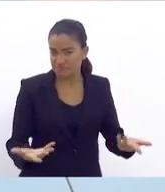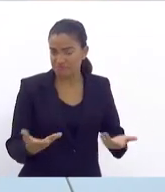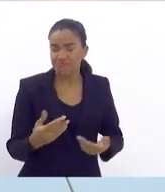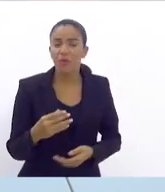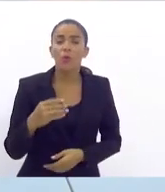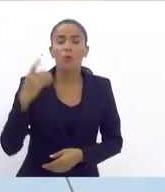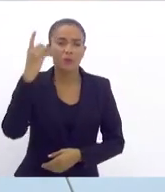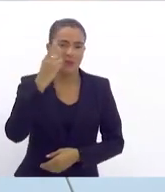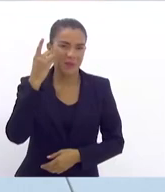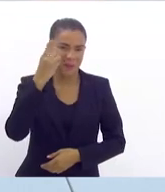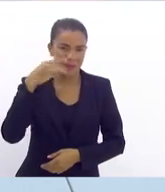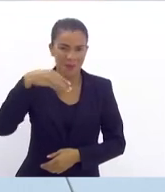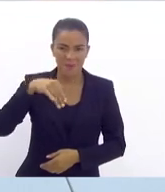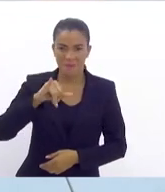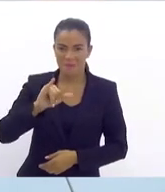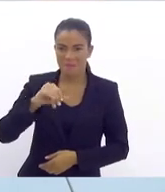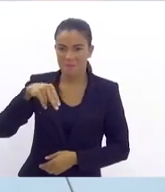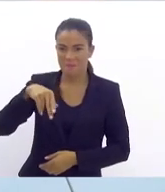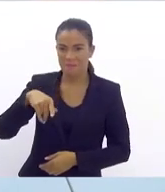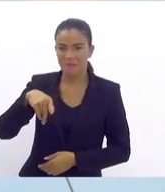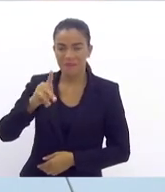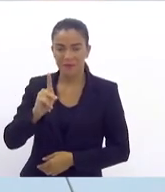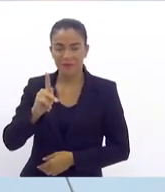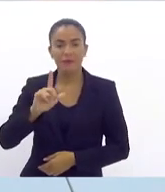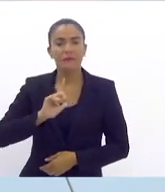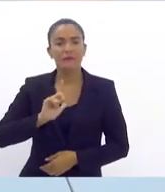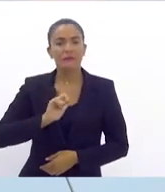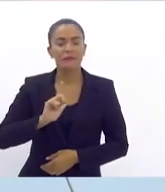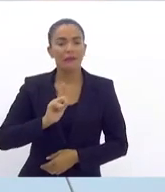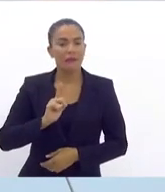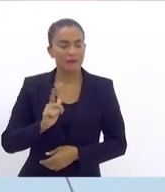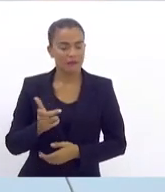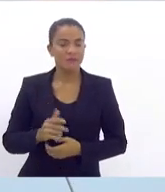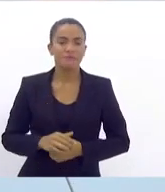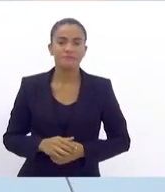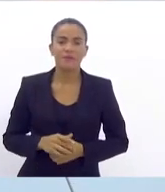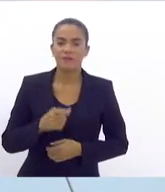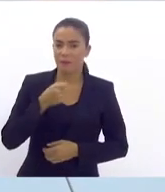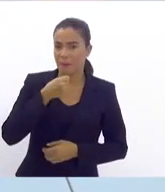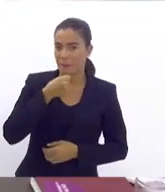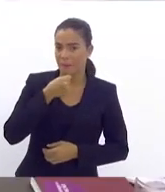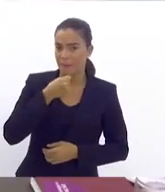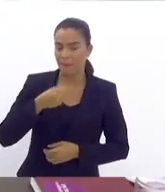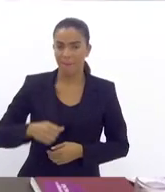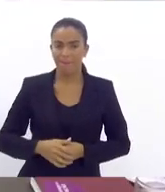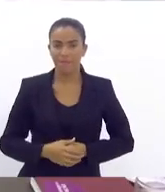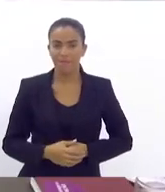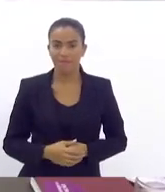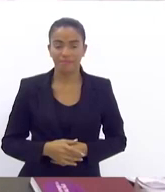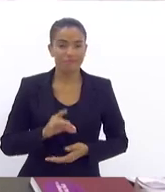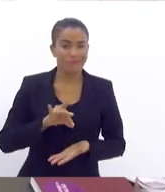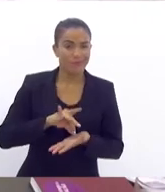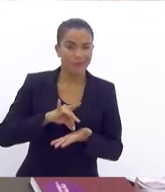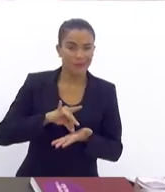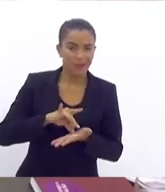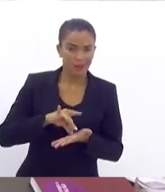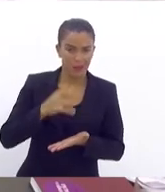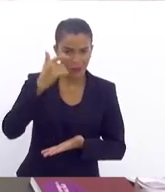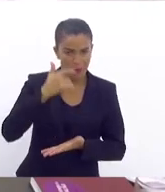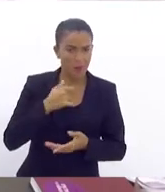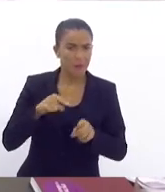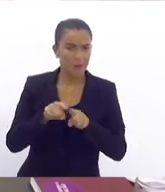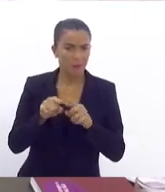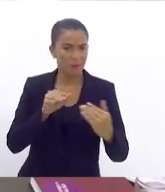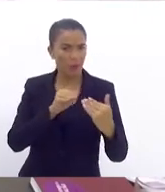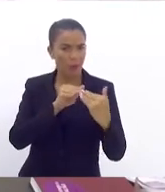fazer um posicionamento antes, Vossa Excelência, até como uma parte a Vossa Excelência, antes do início da sua fala. Na realidade, eu também concordo com